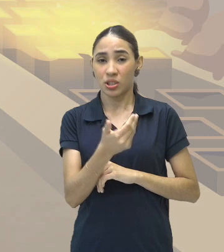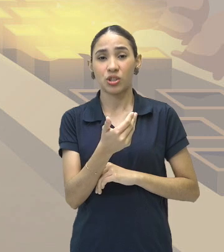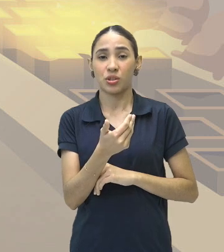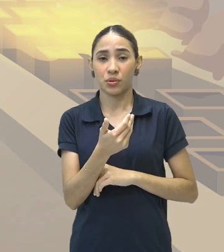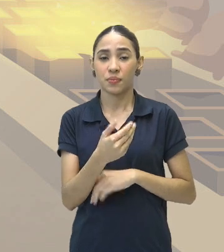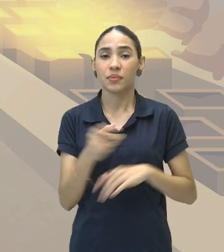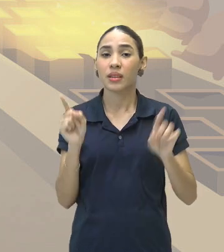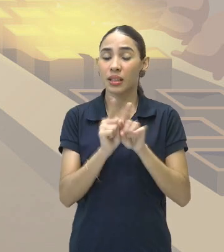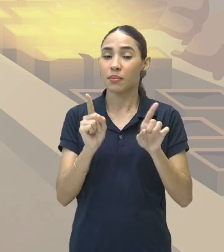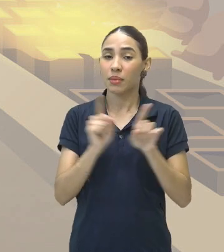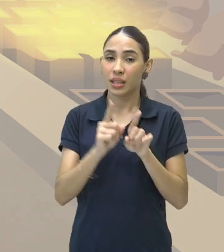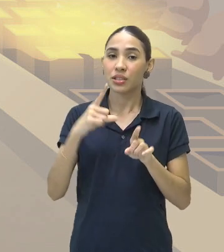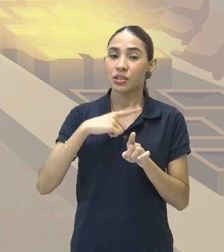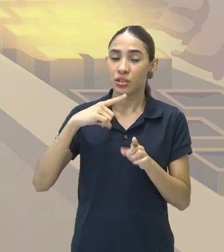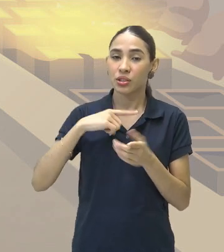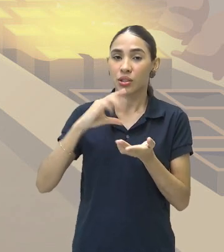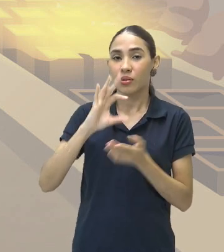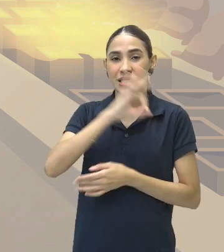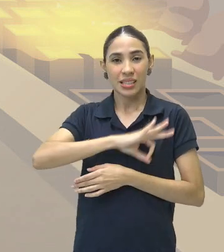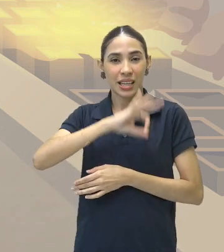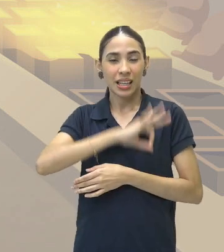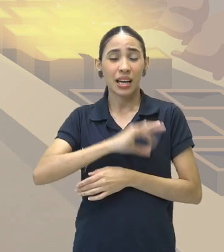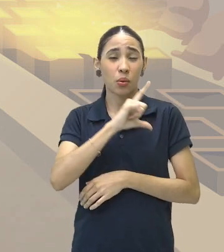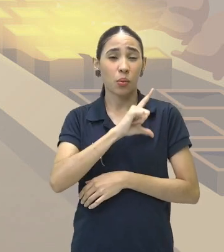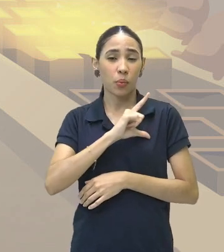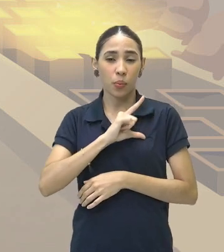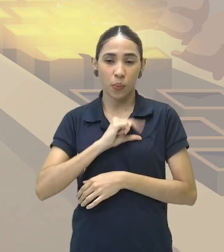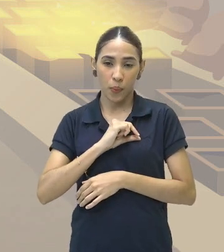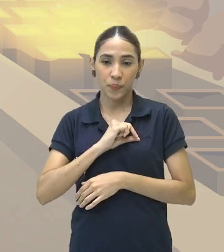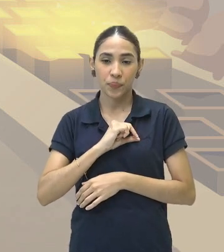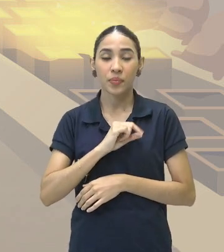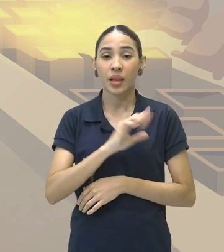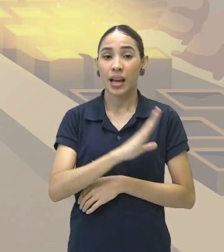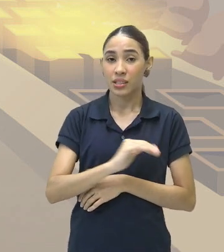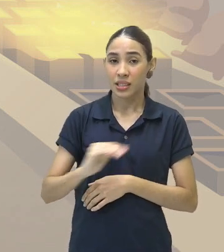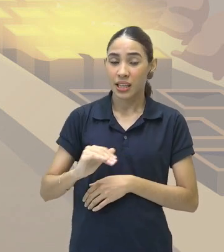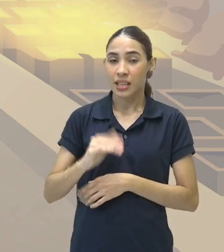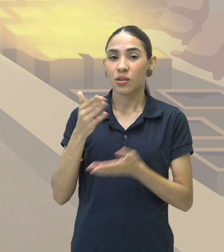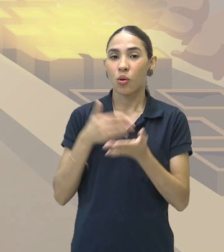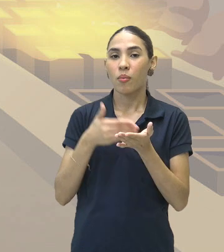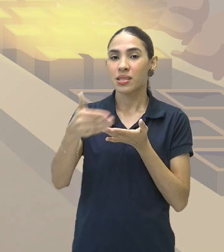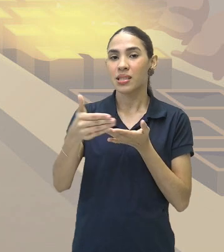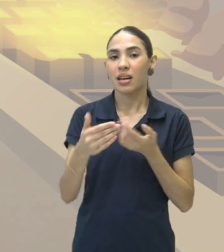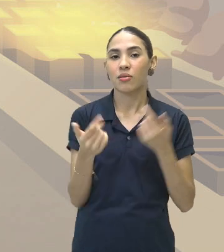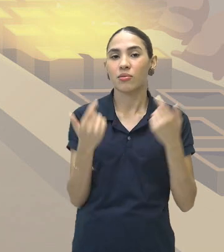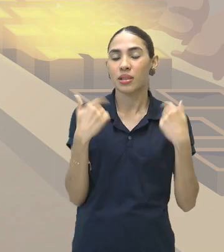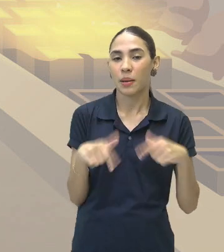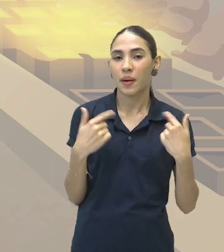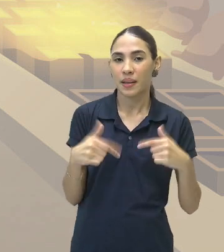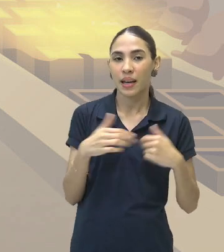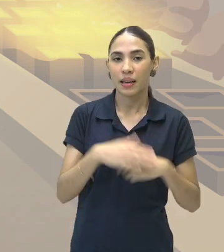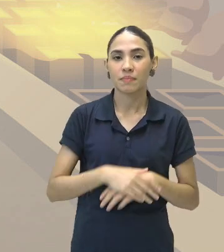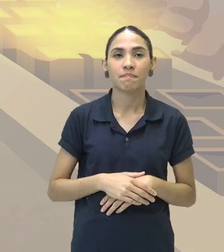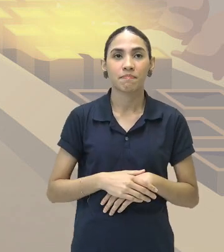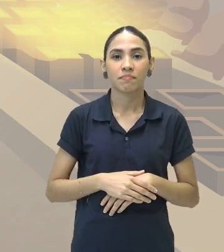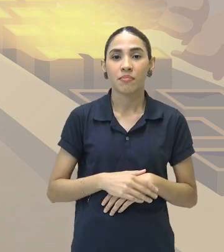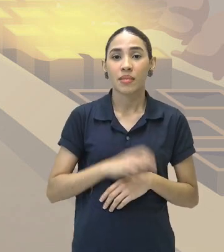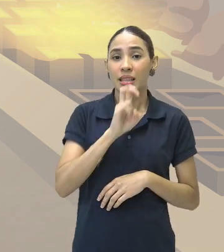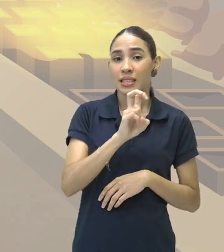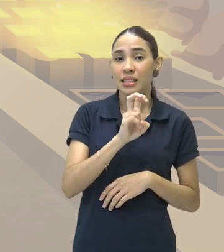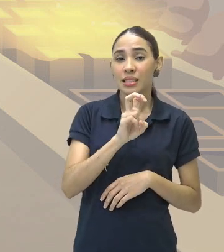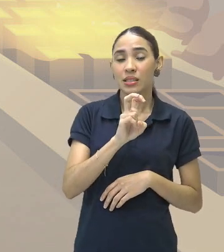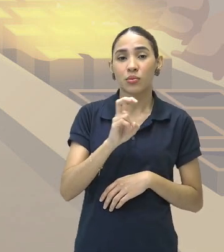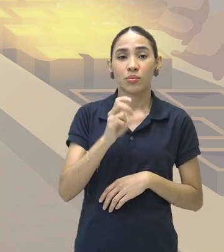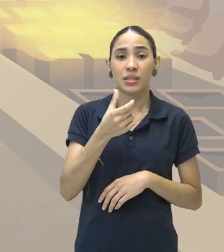e também recebiam salários mais baixos. As crianças, elas começavam a trabalhar com cerca de 5,